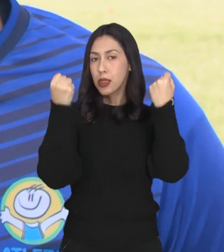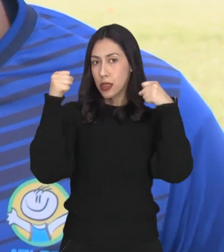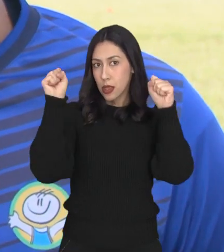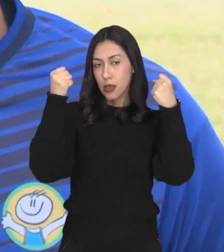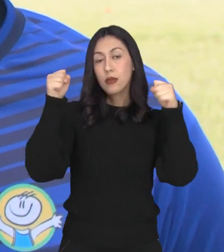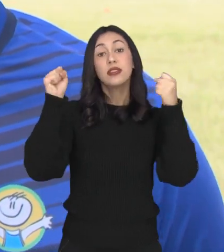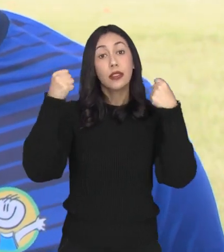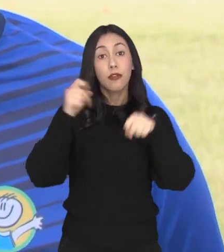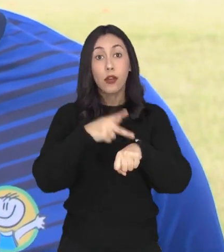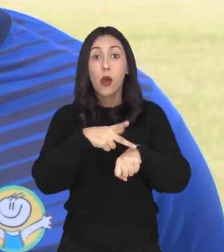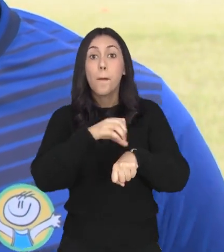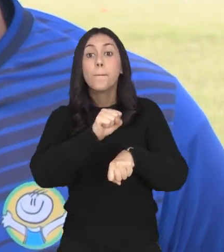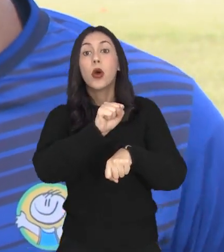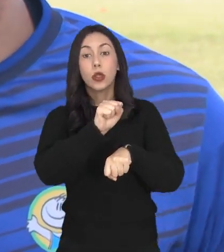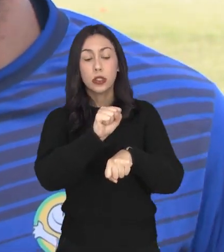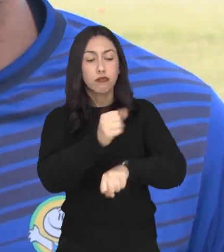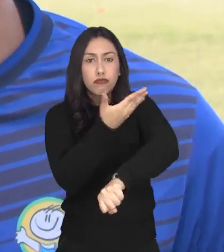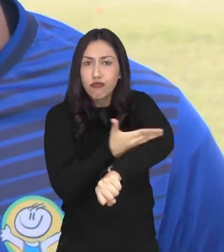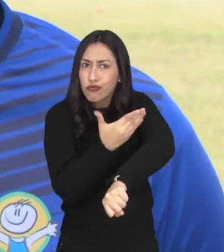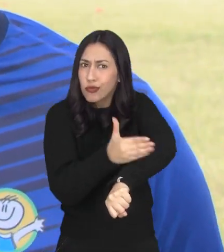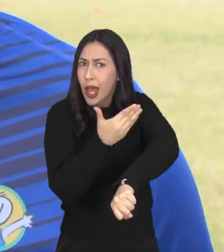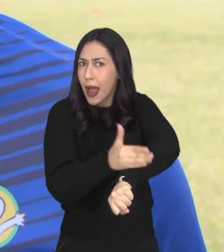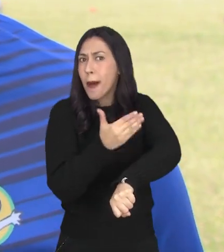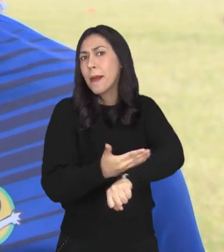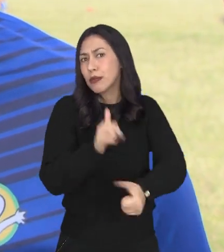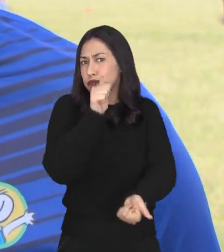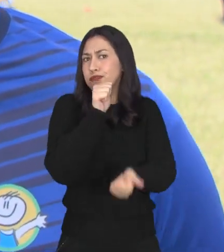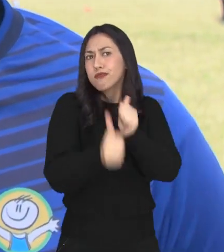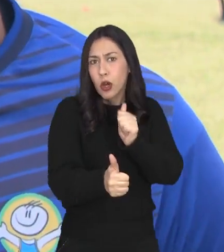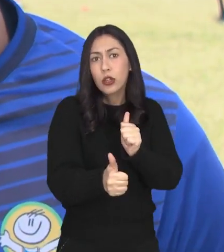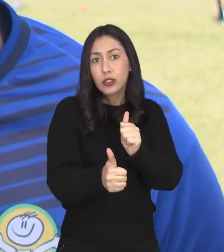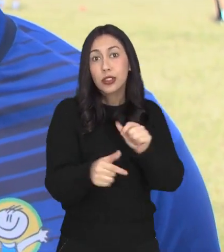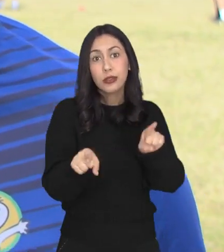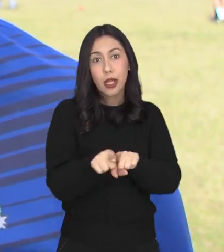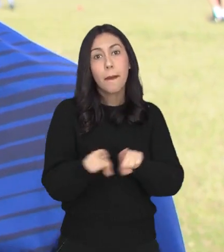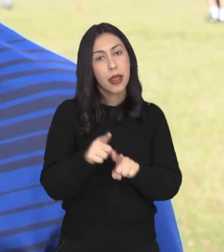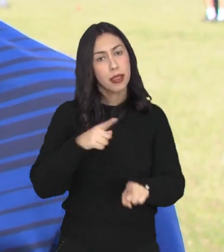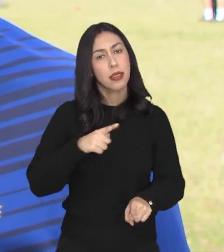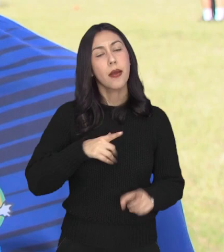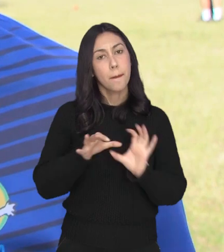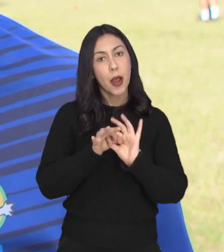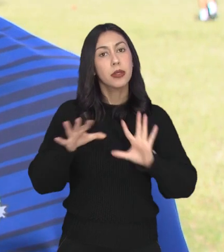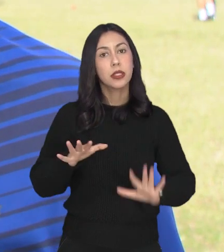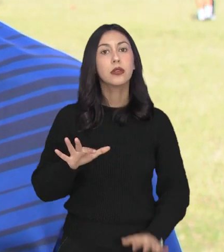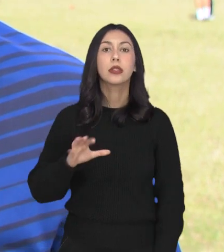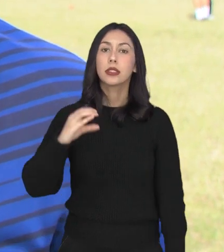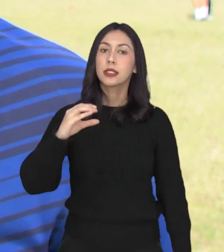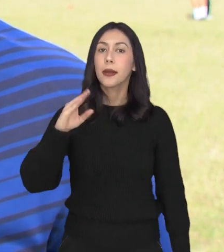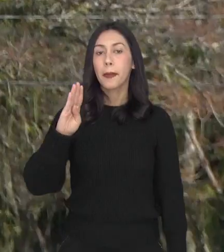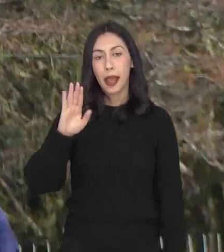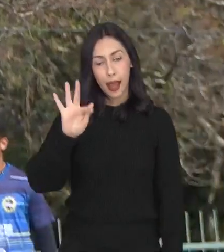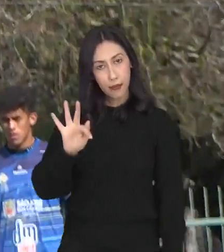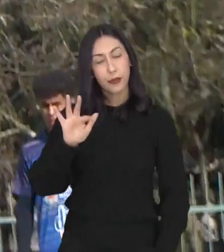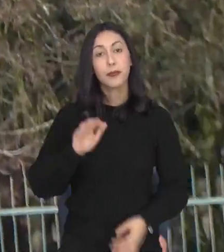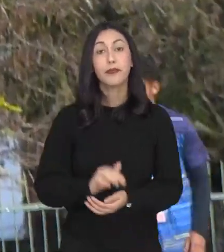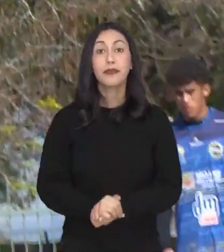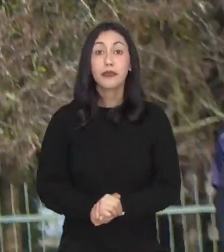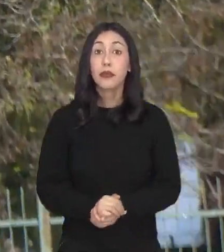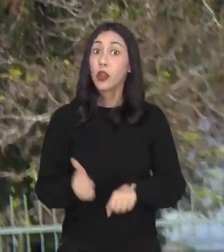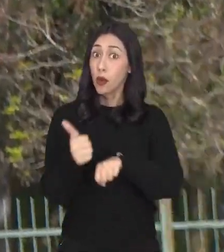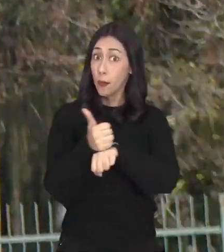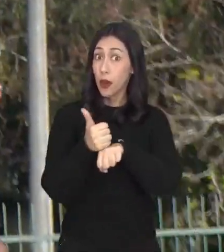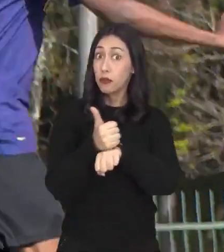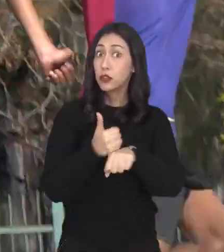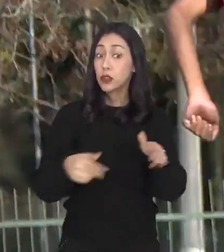Educação Física, sou bacharel em Educação Física, pós-graduado em Treinamento Esportivo de Alto Rendimento e tenho a licença da CBF de Preparação Física. O